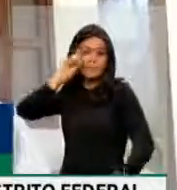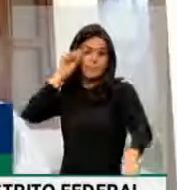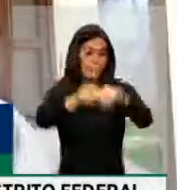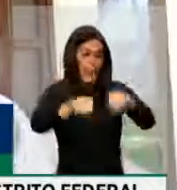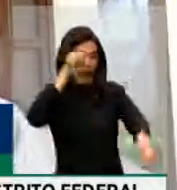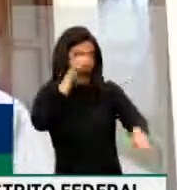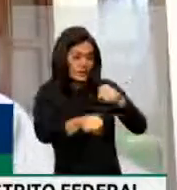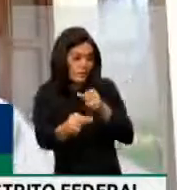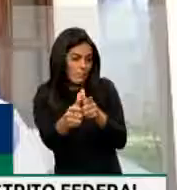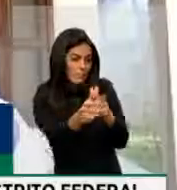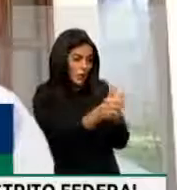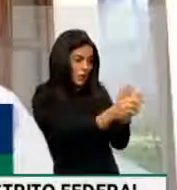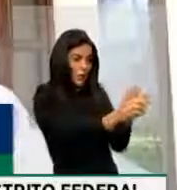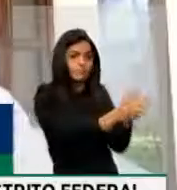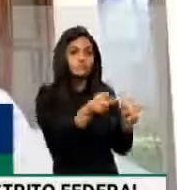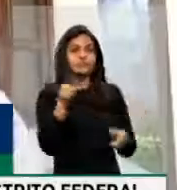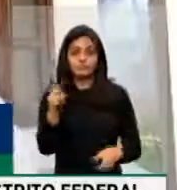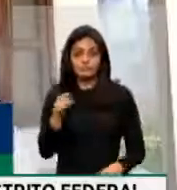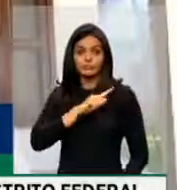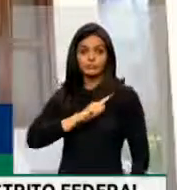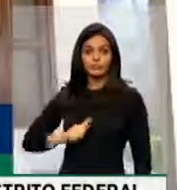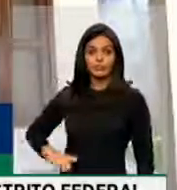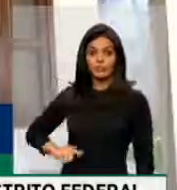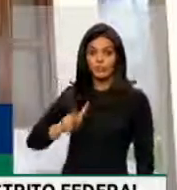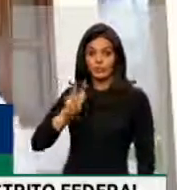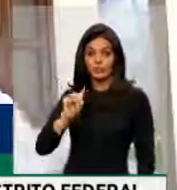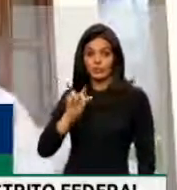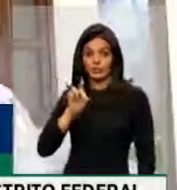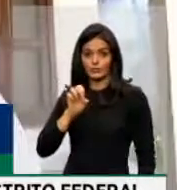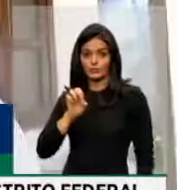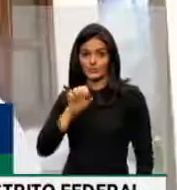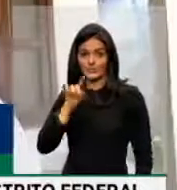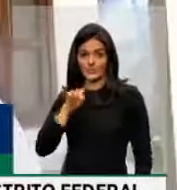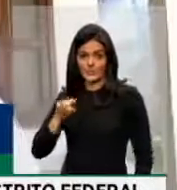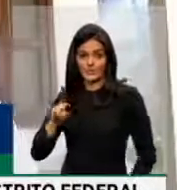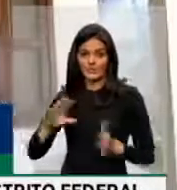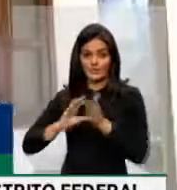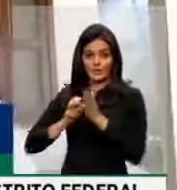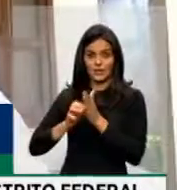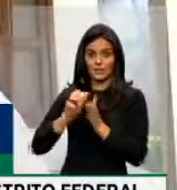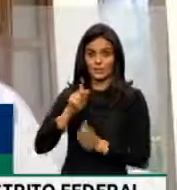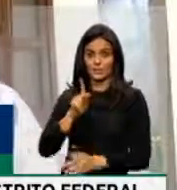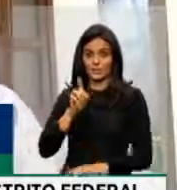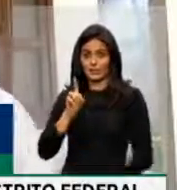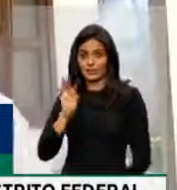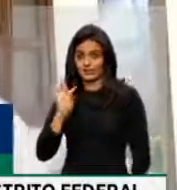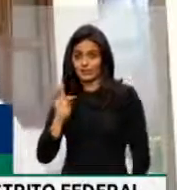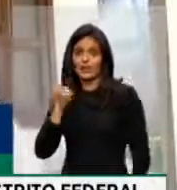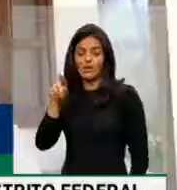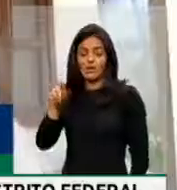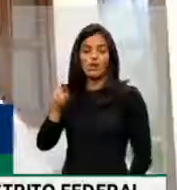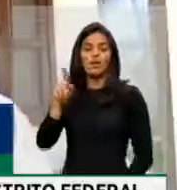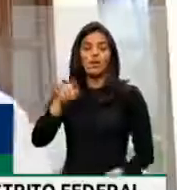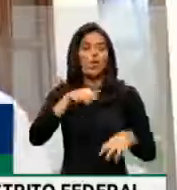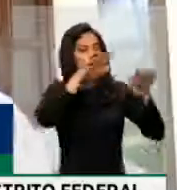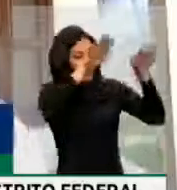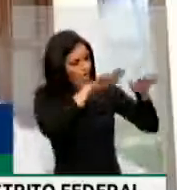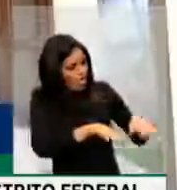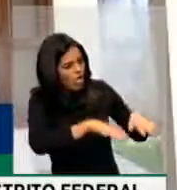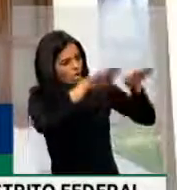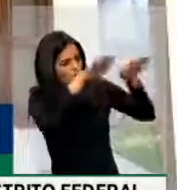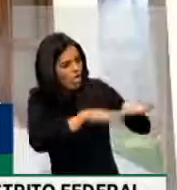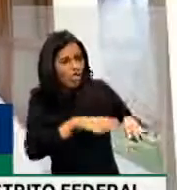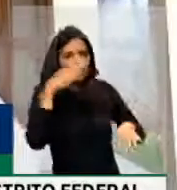Brasil. Então o governador Valdez, que apesar de ser do PDT, mimetiza o bolsonarismo naquilo que ele tem de pior, mente